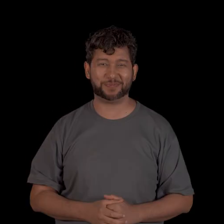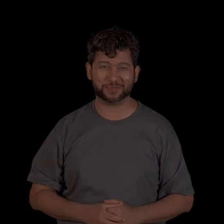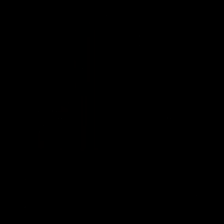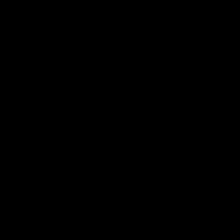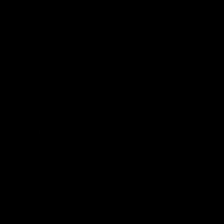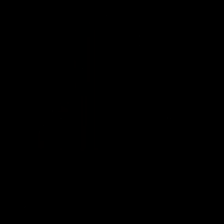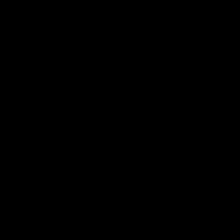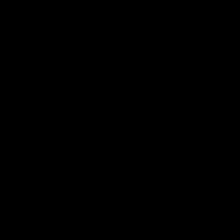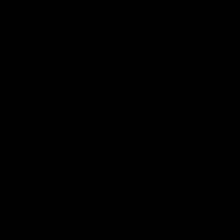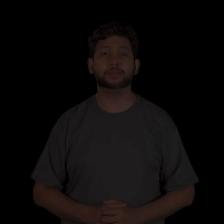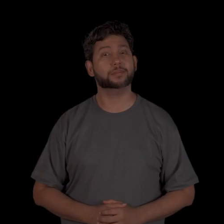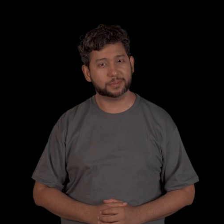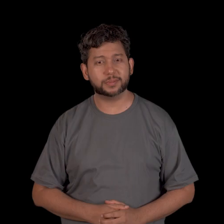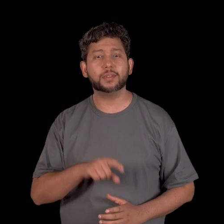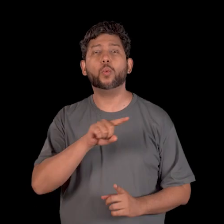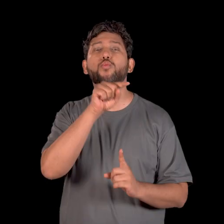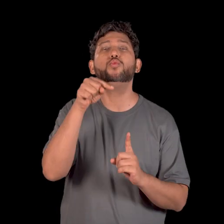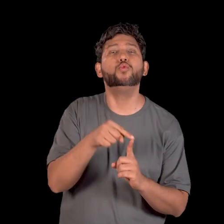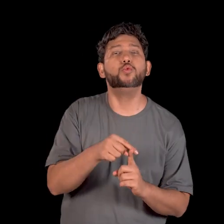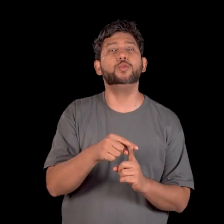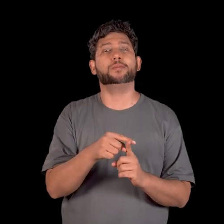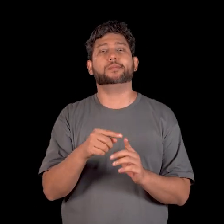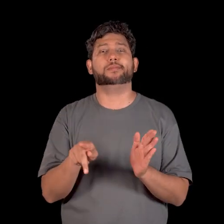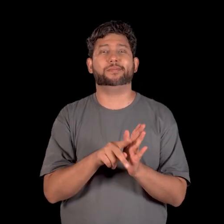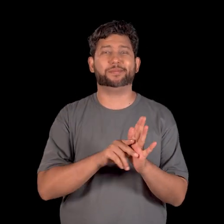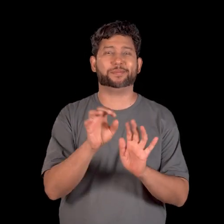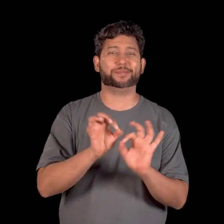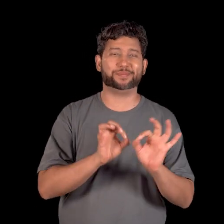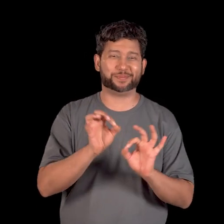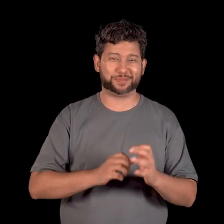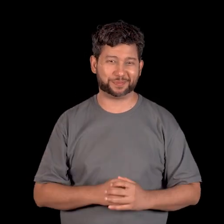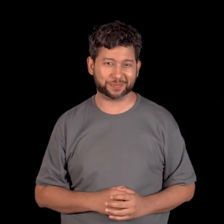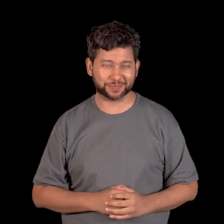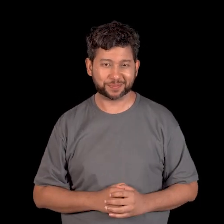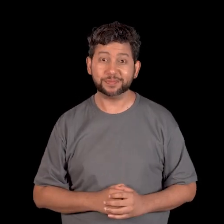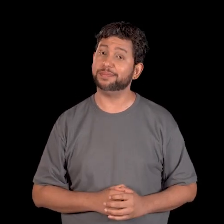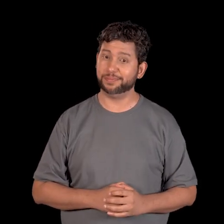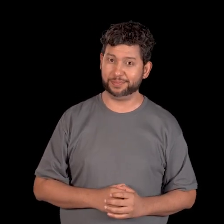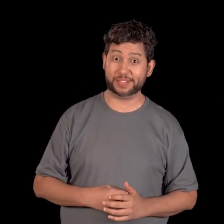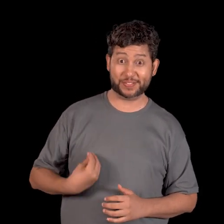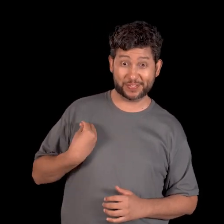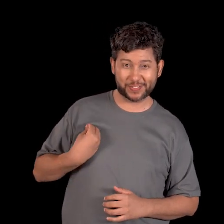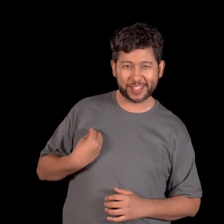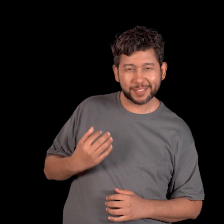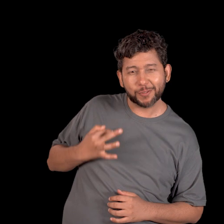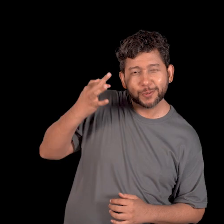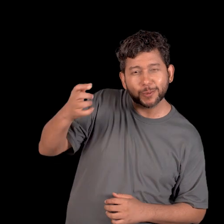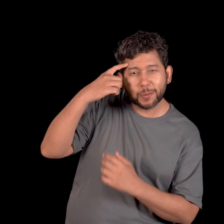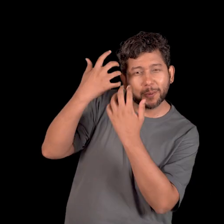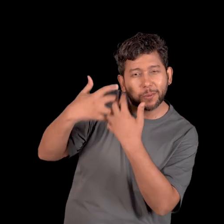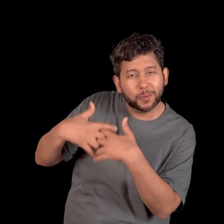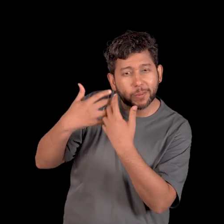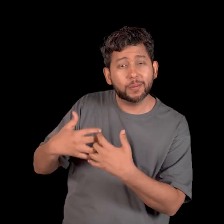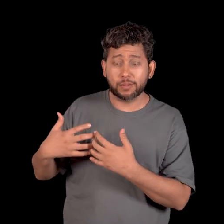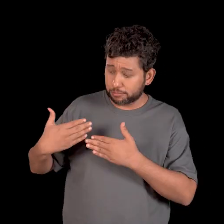que queremos ver. O público-alvo e os objetivos pedagógicos. O projeto de vida é uma jornada